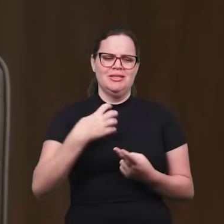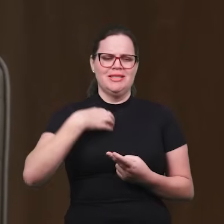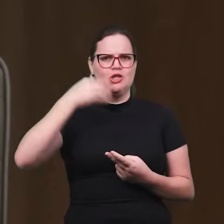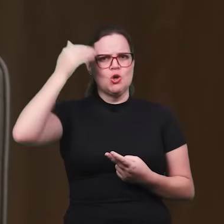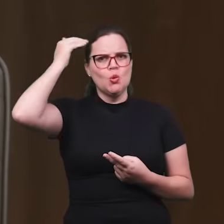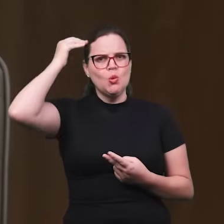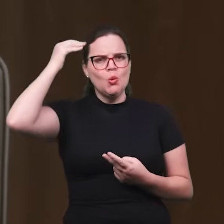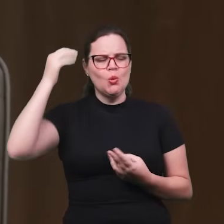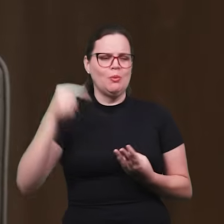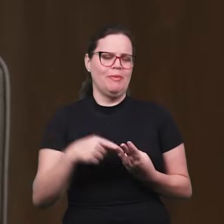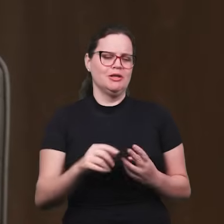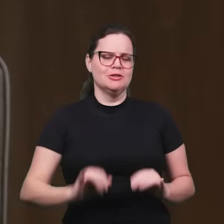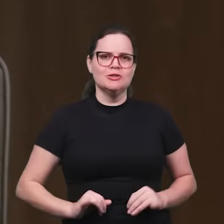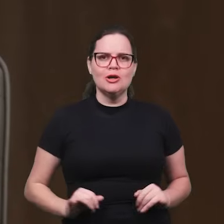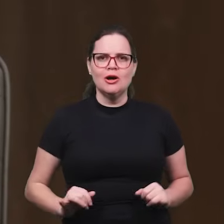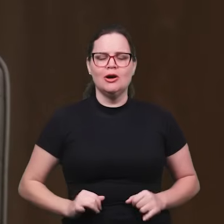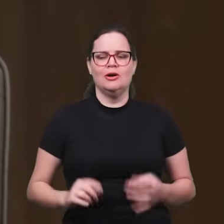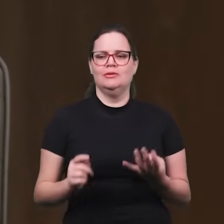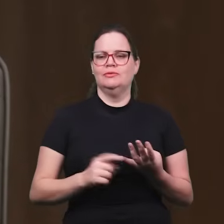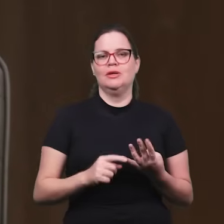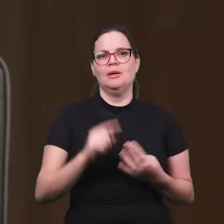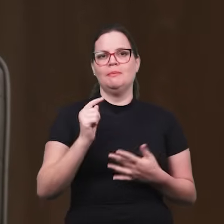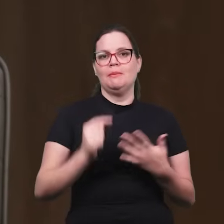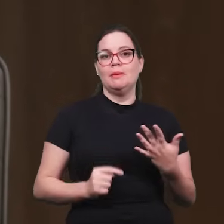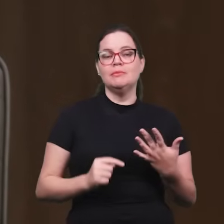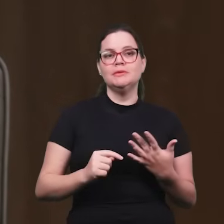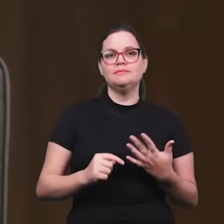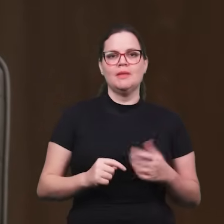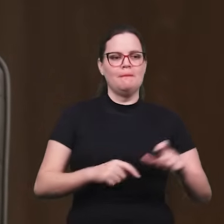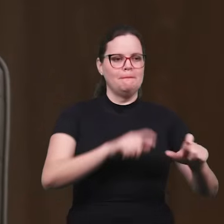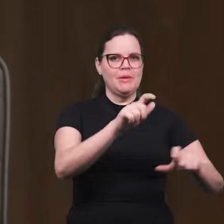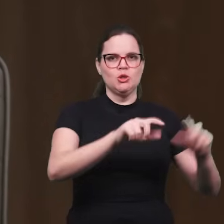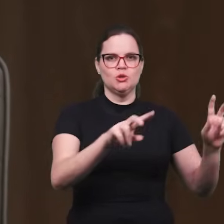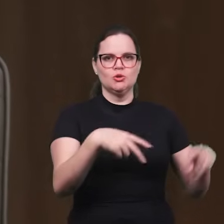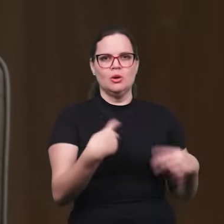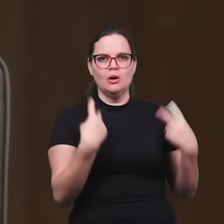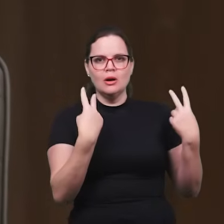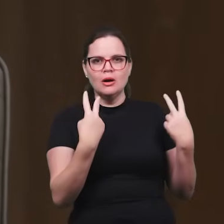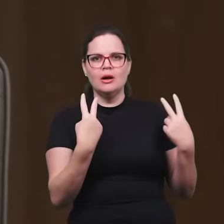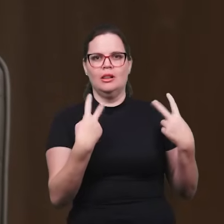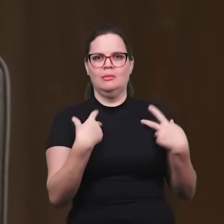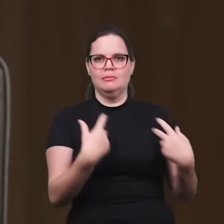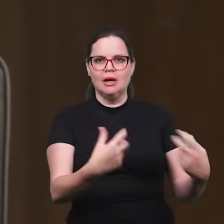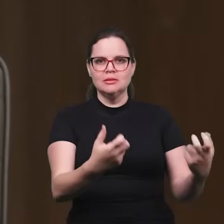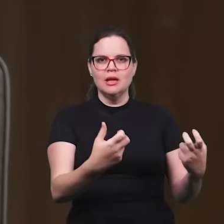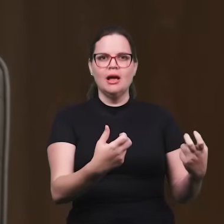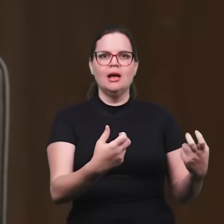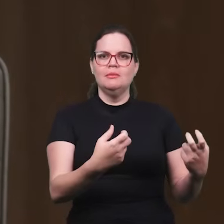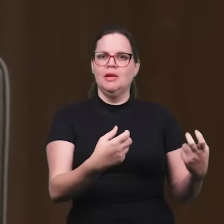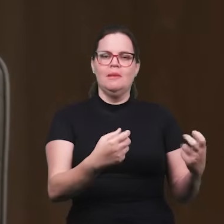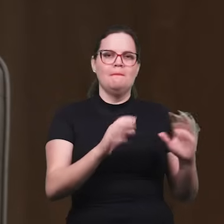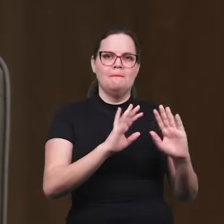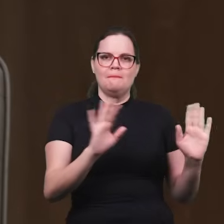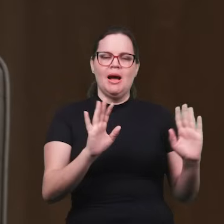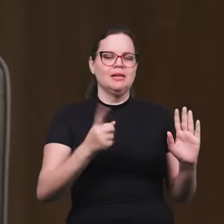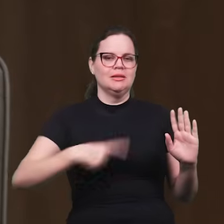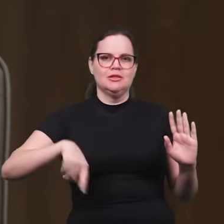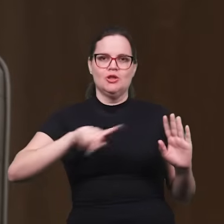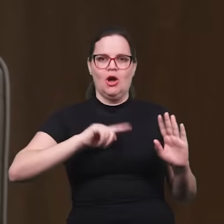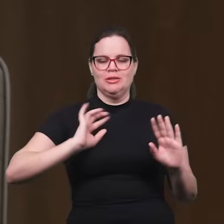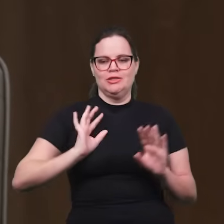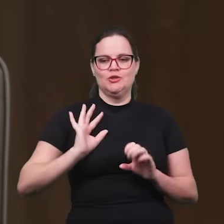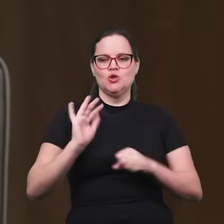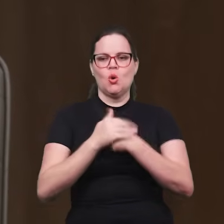culpa, traz sofrimento. É aquilo que muitas vezes os outros enxergam e que muitas vezes a gente esconde até de nós